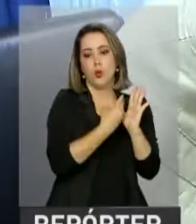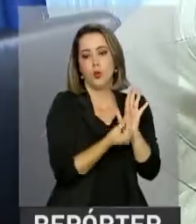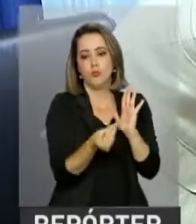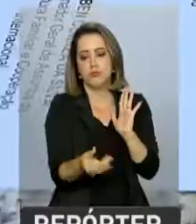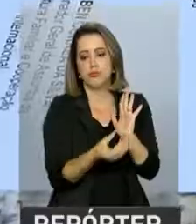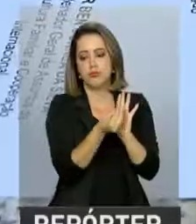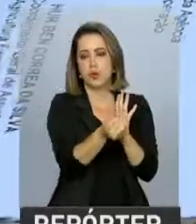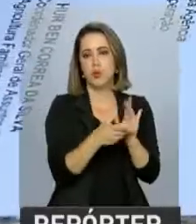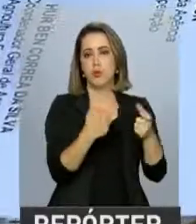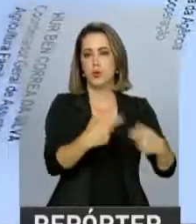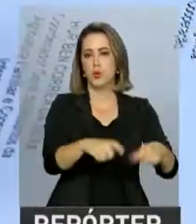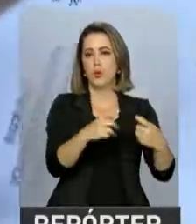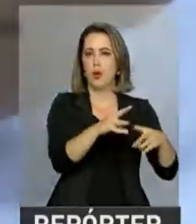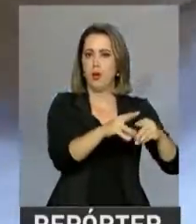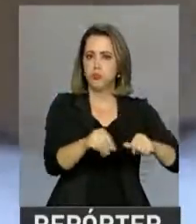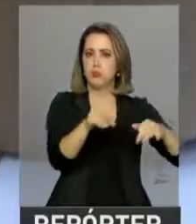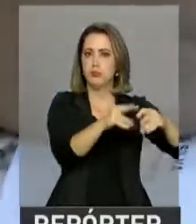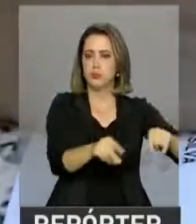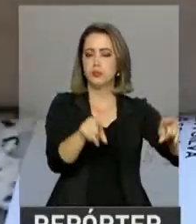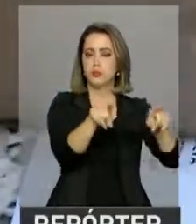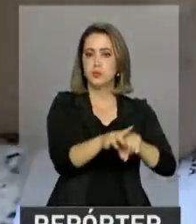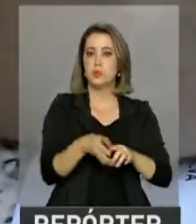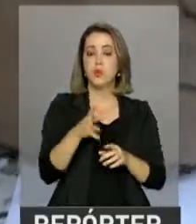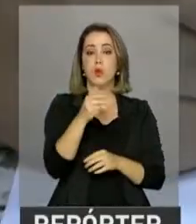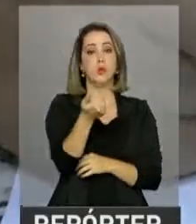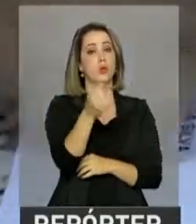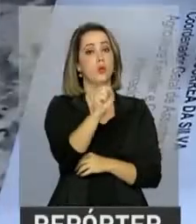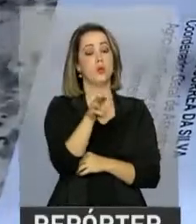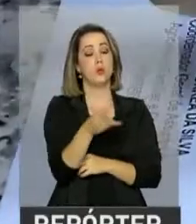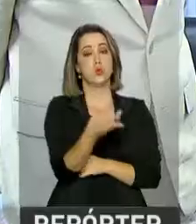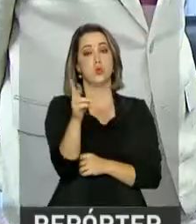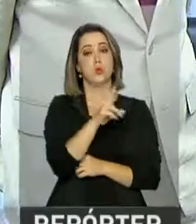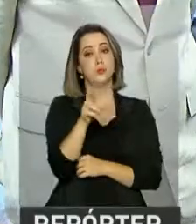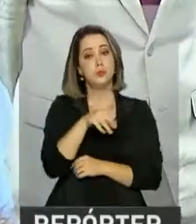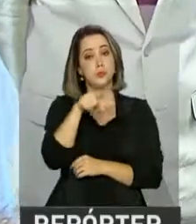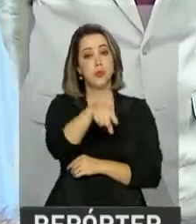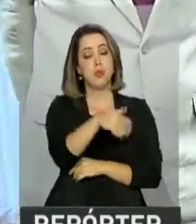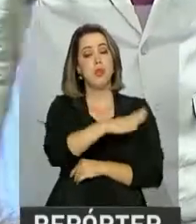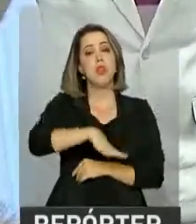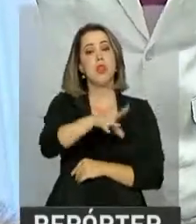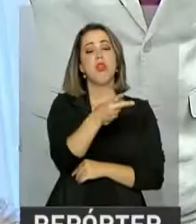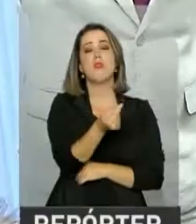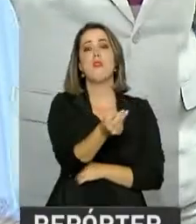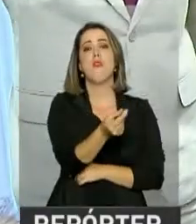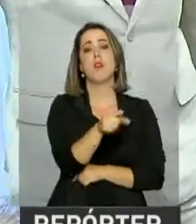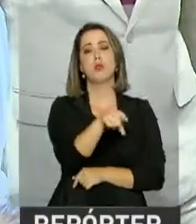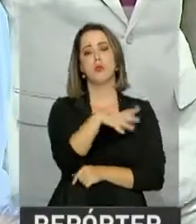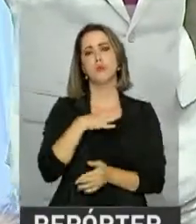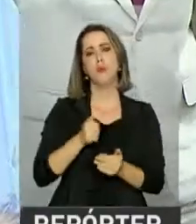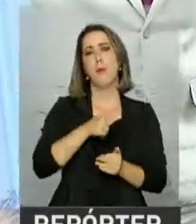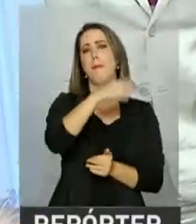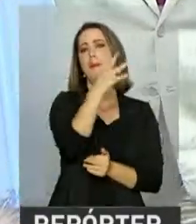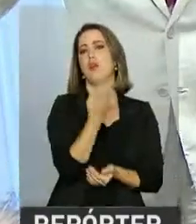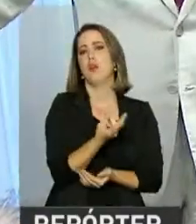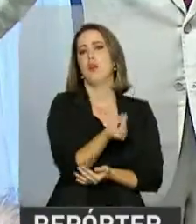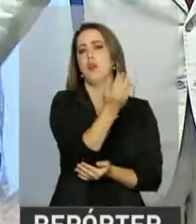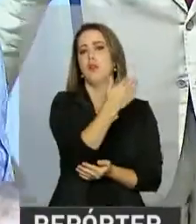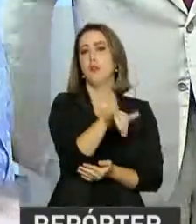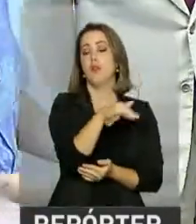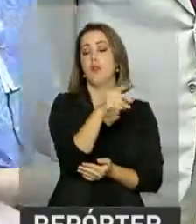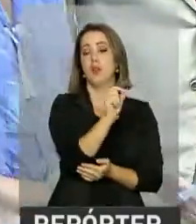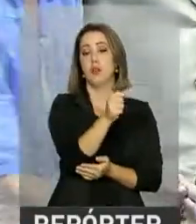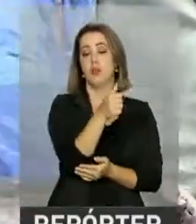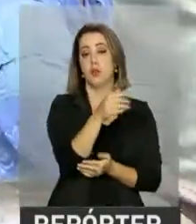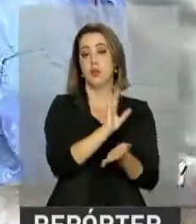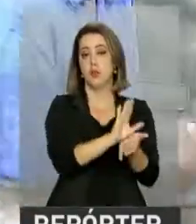legal ao todo serão investidos 18 milhões de reais desse valor a maior parte será a contribuição da comissão